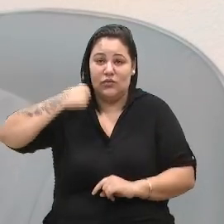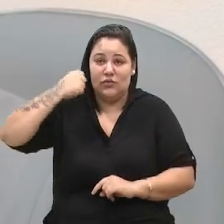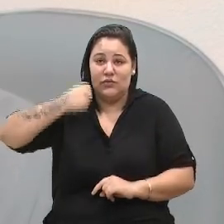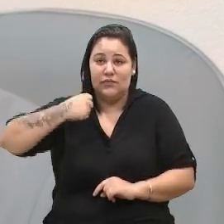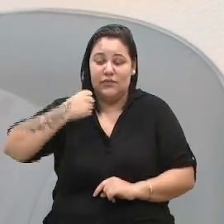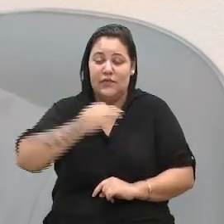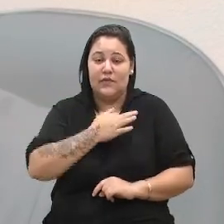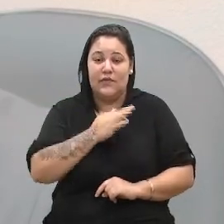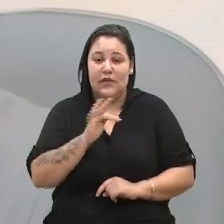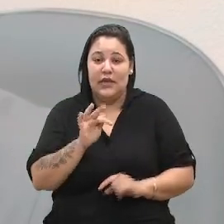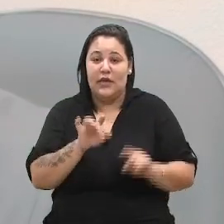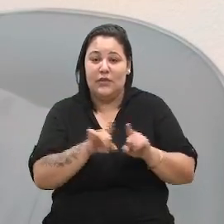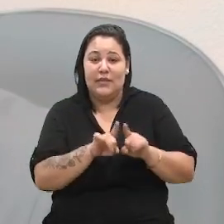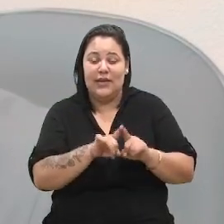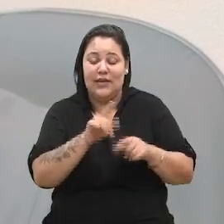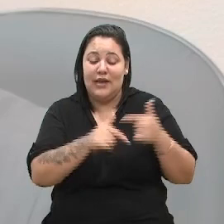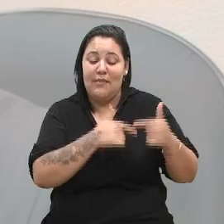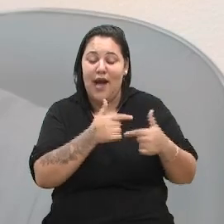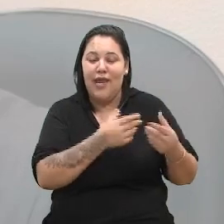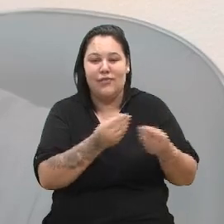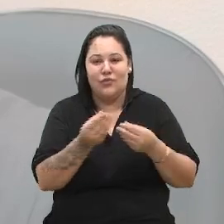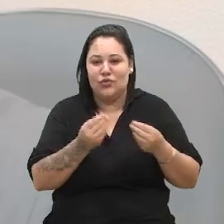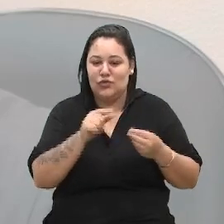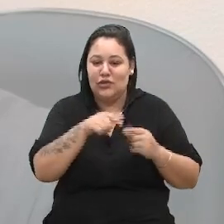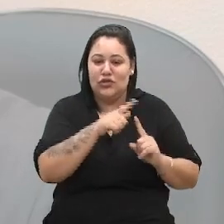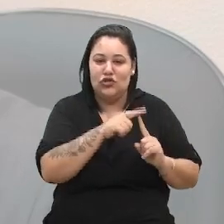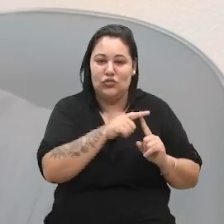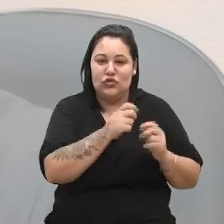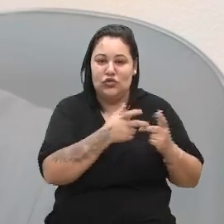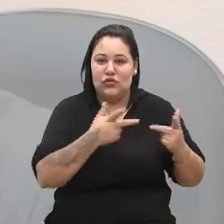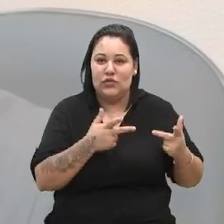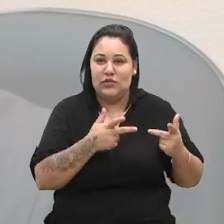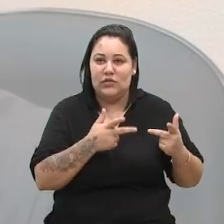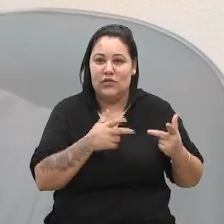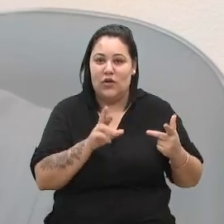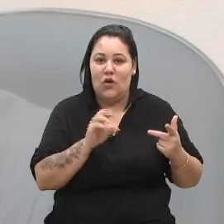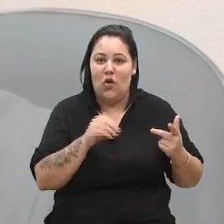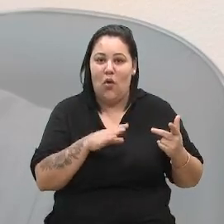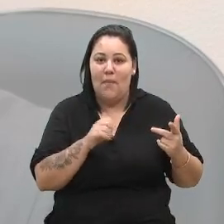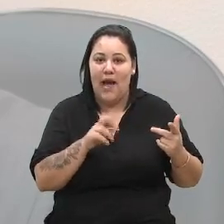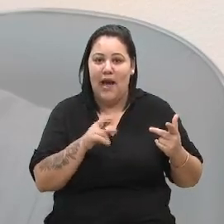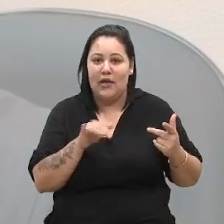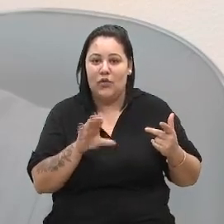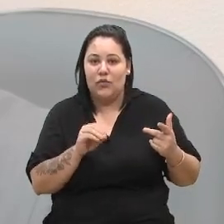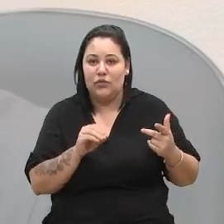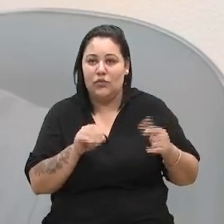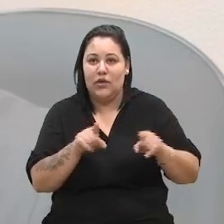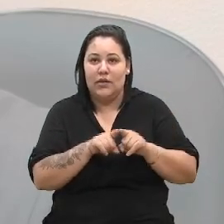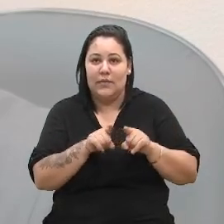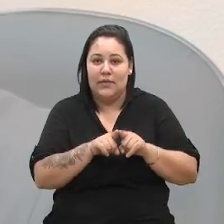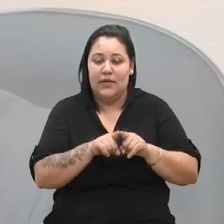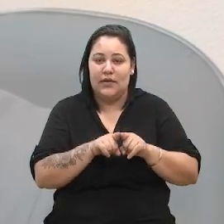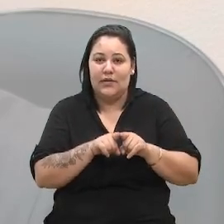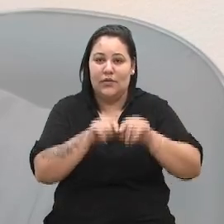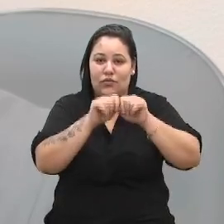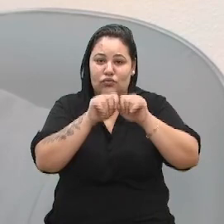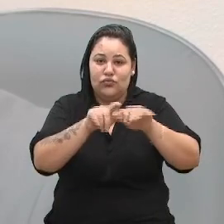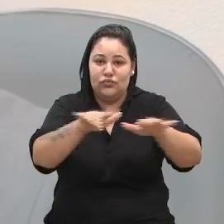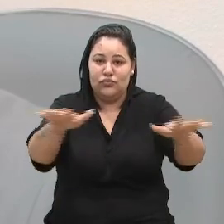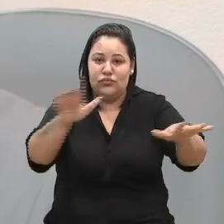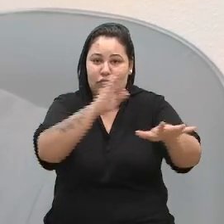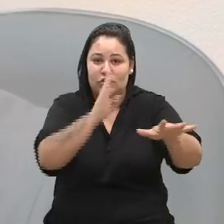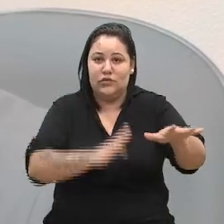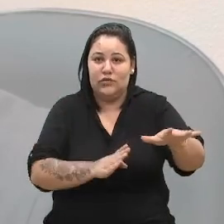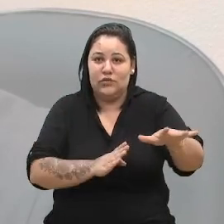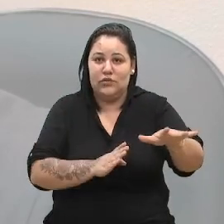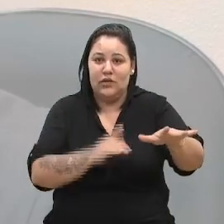trabalha muito esse tipo de situação, que é o senador Romário, e até pela repercussão que ele tem nacionalmente, eu acho